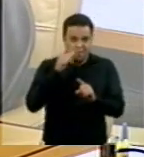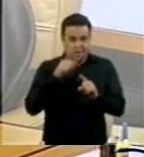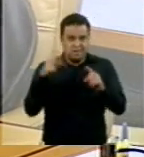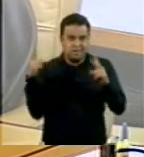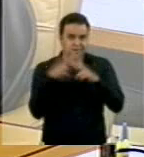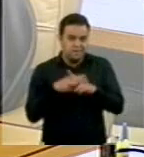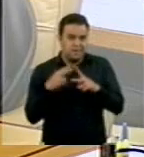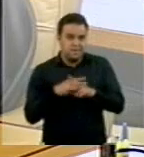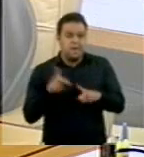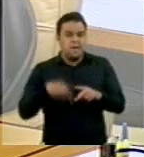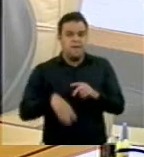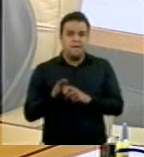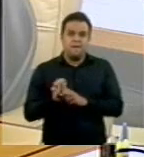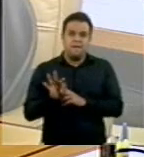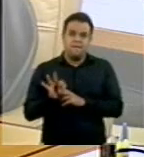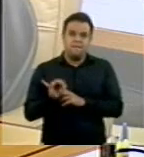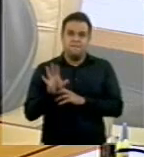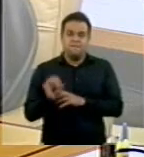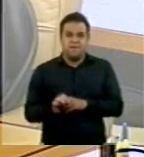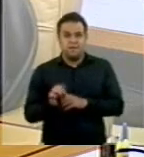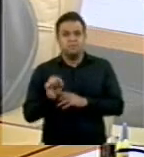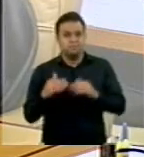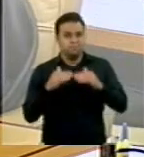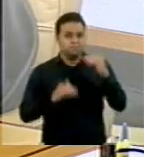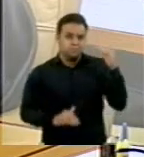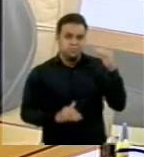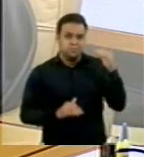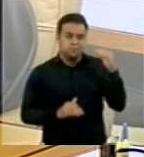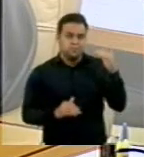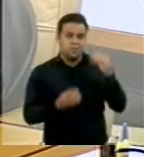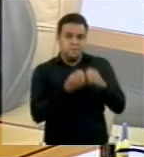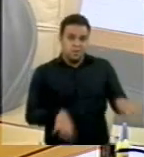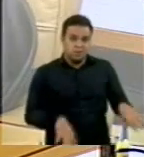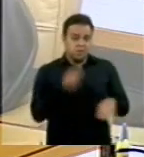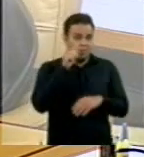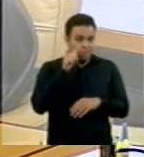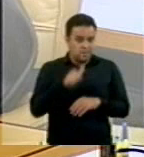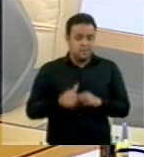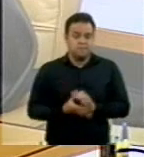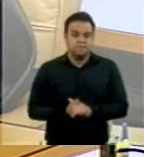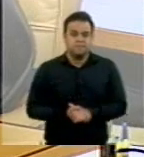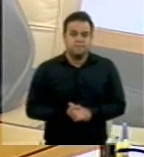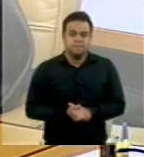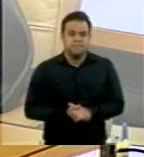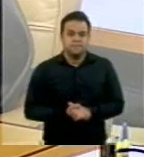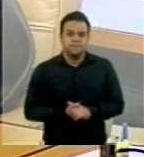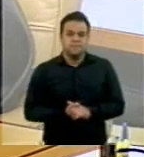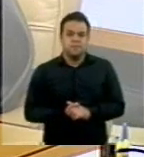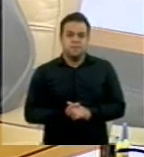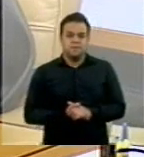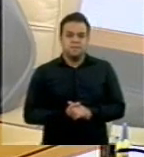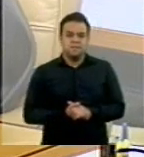efeitos desproporcionalmente nocivos para as mulheres. E aqui eu explicito este julgamento, que